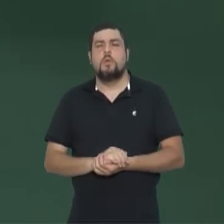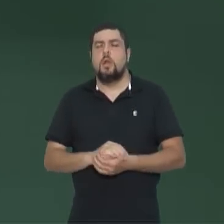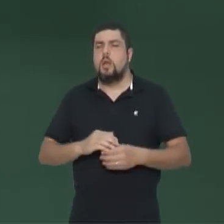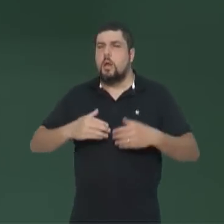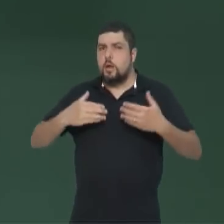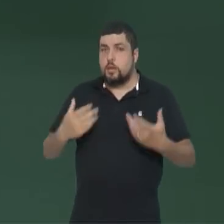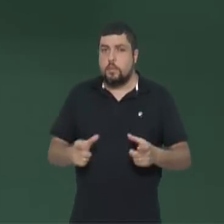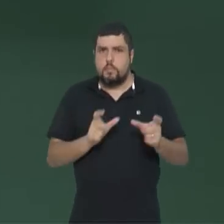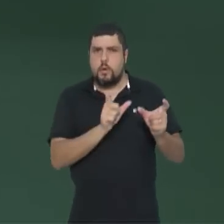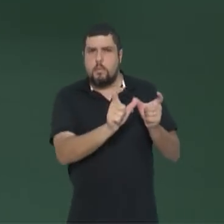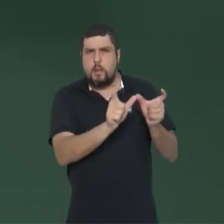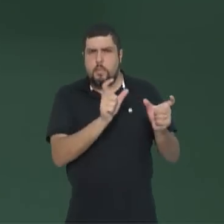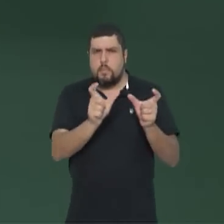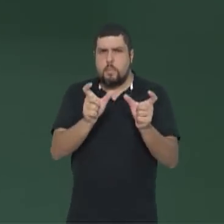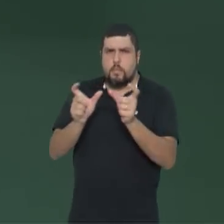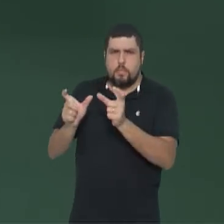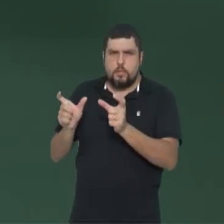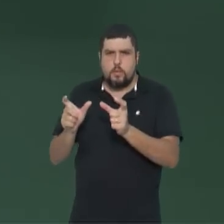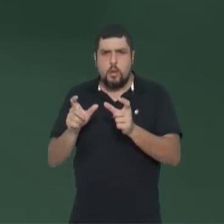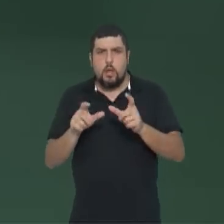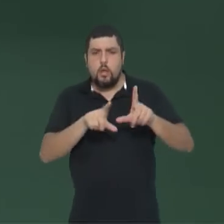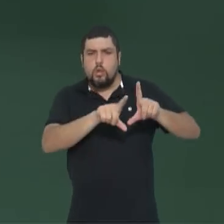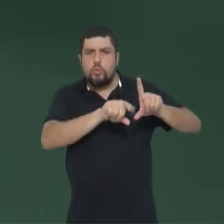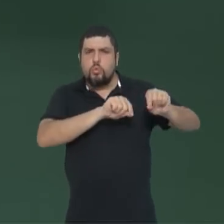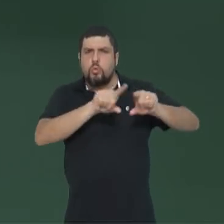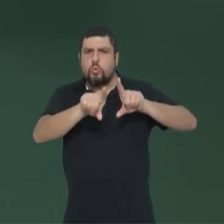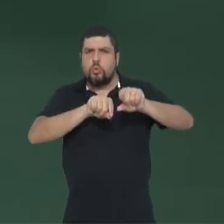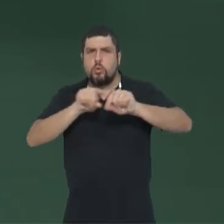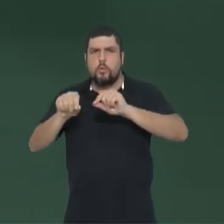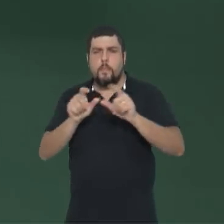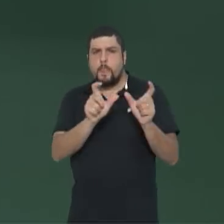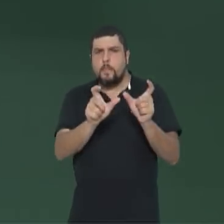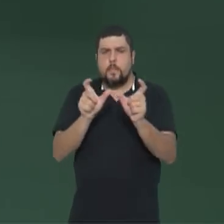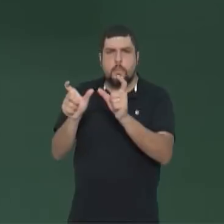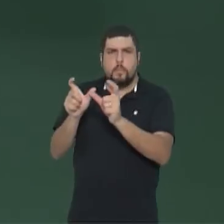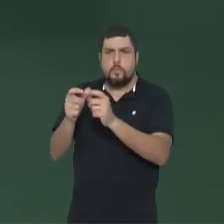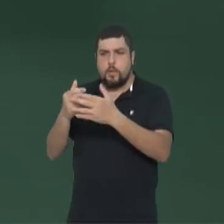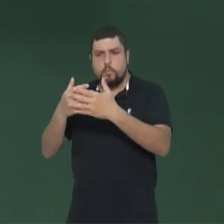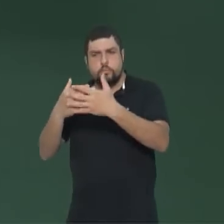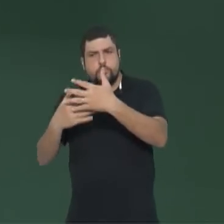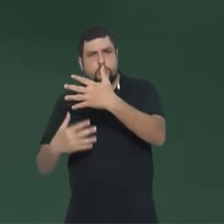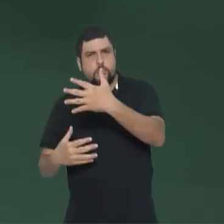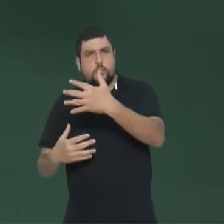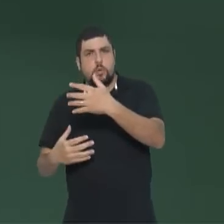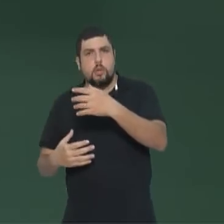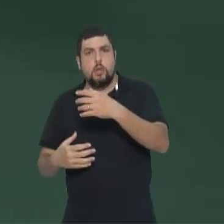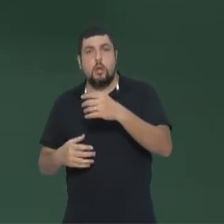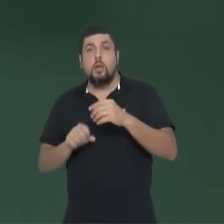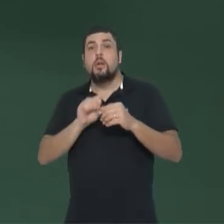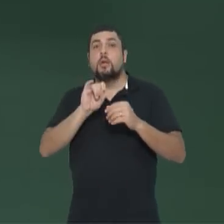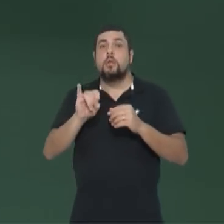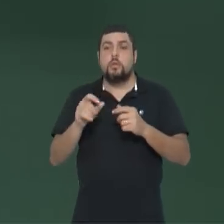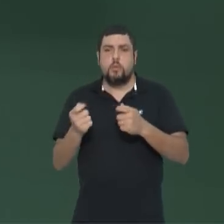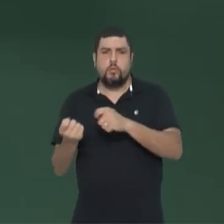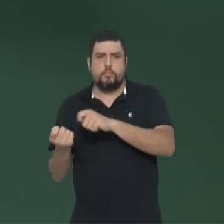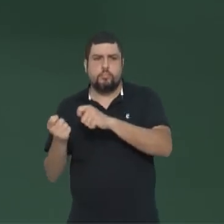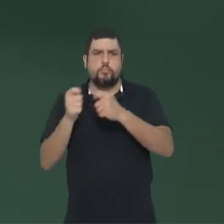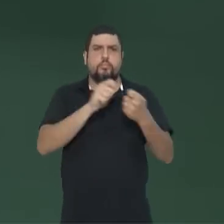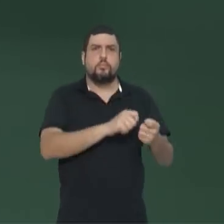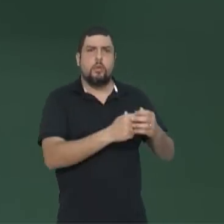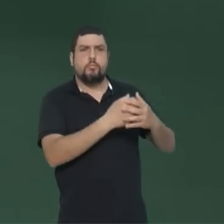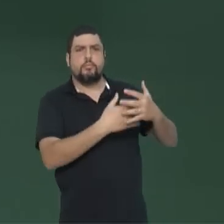muito importante ao se fazer uma notícia, para que ela não vire uma reportagem, para que ela não fique extensa demais,